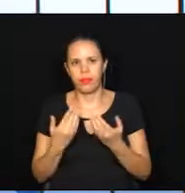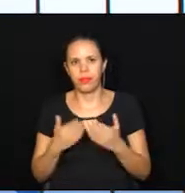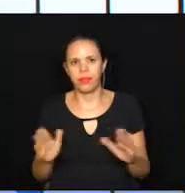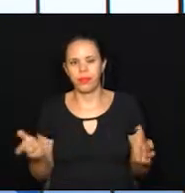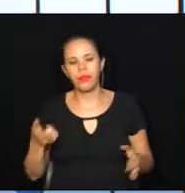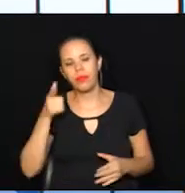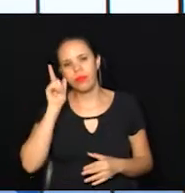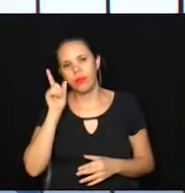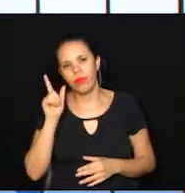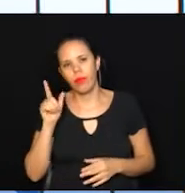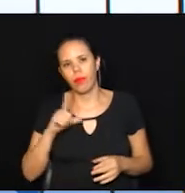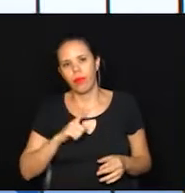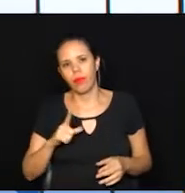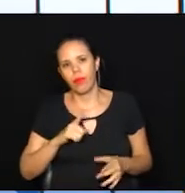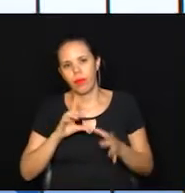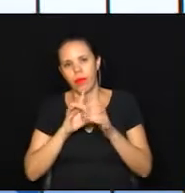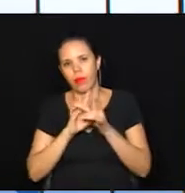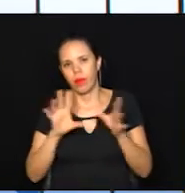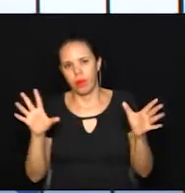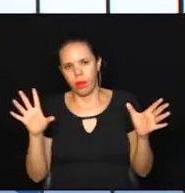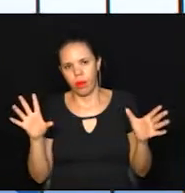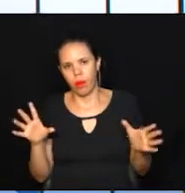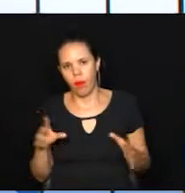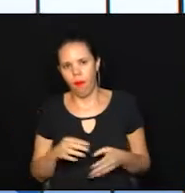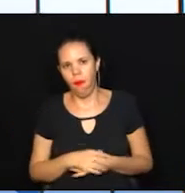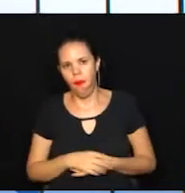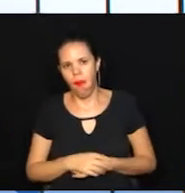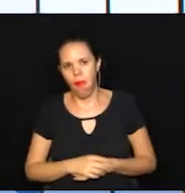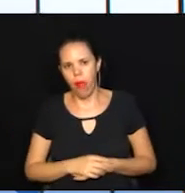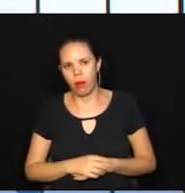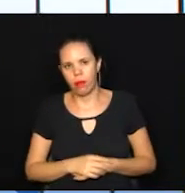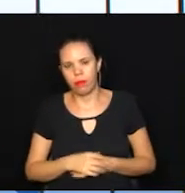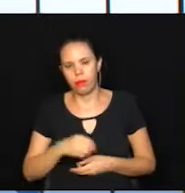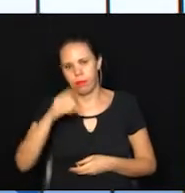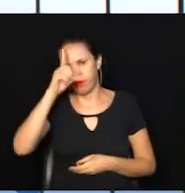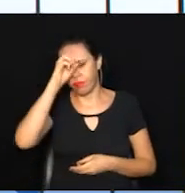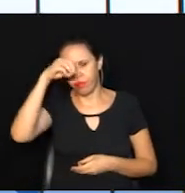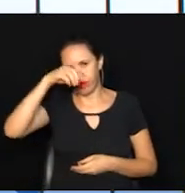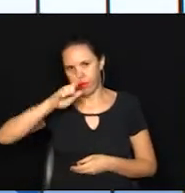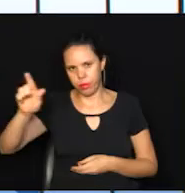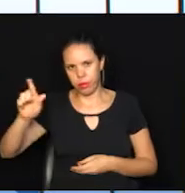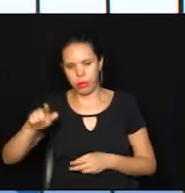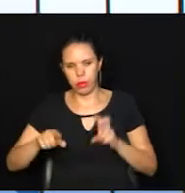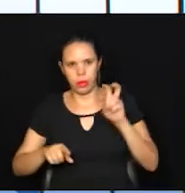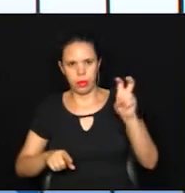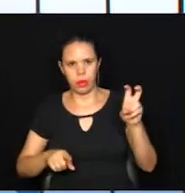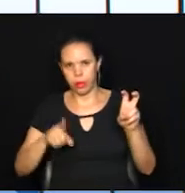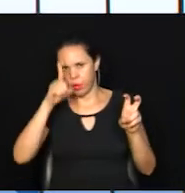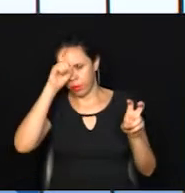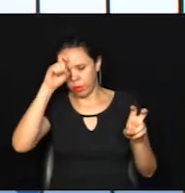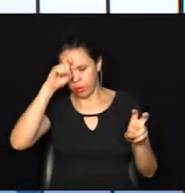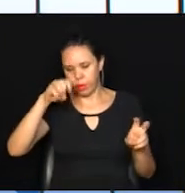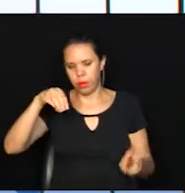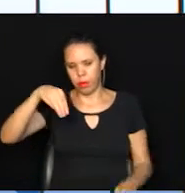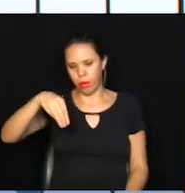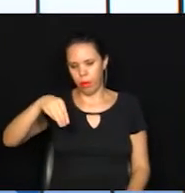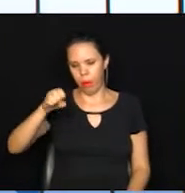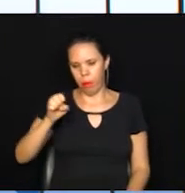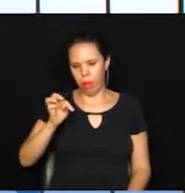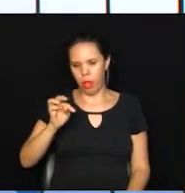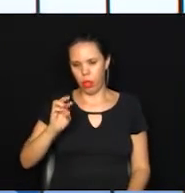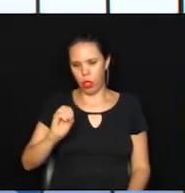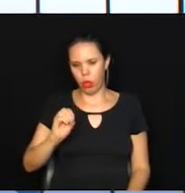abertos ontem, estejam disponíveis no Mário Gatti e mais 5 no Hospital Metropolitano.